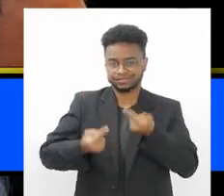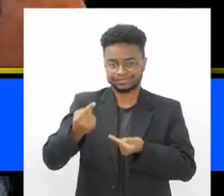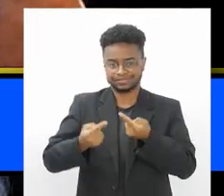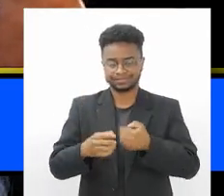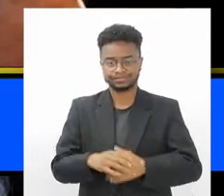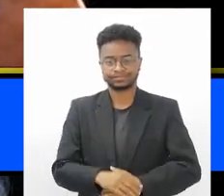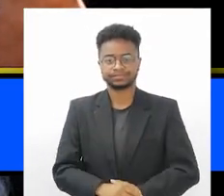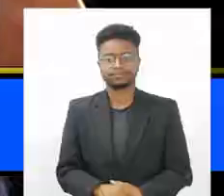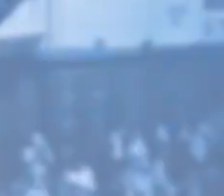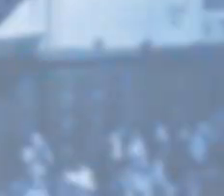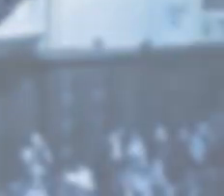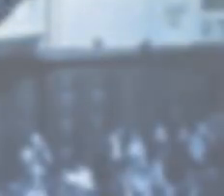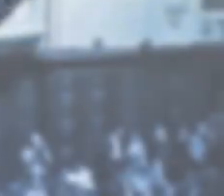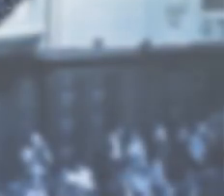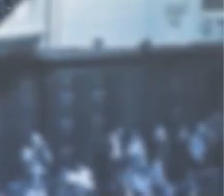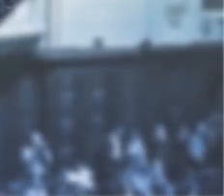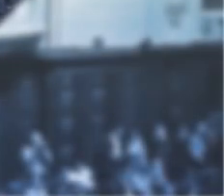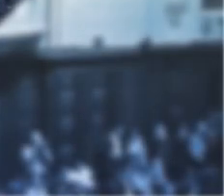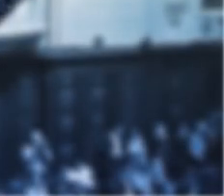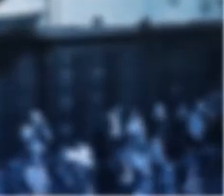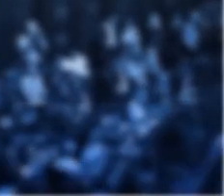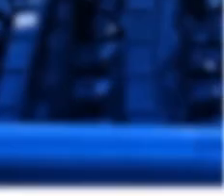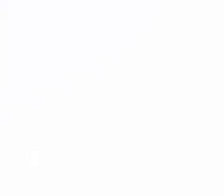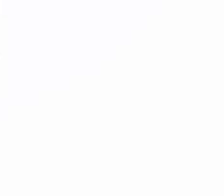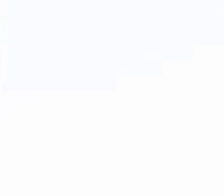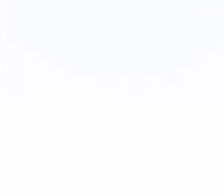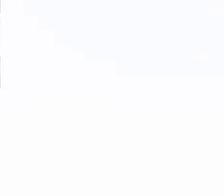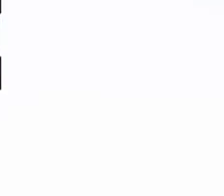Alerj Debate.